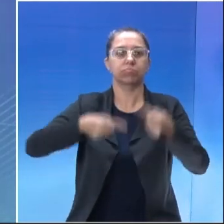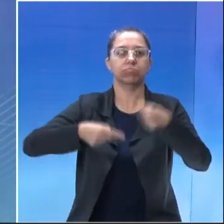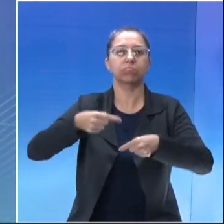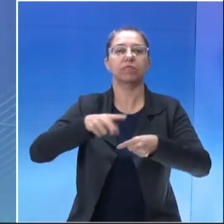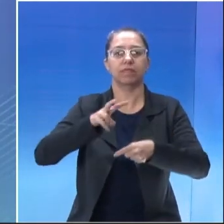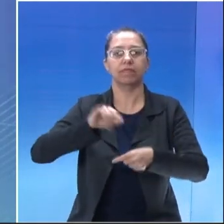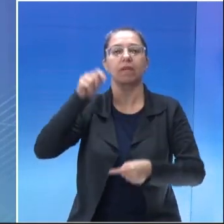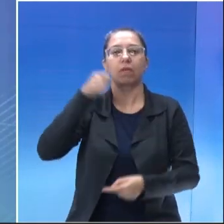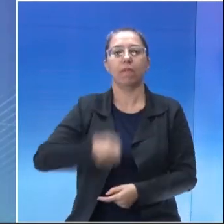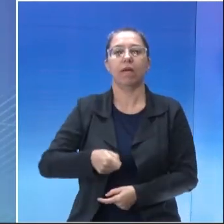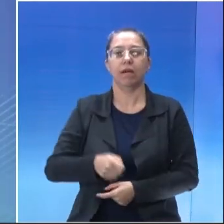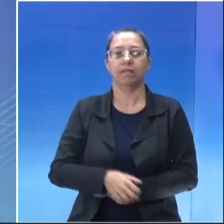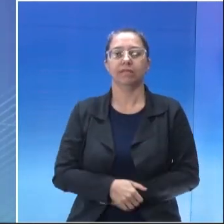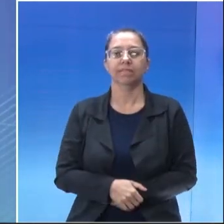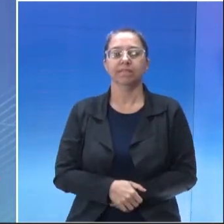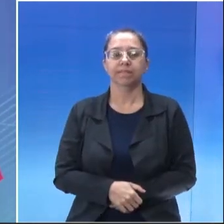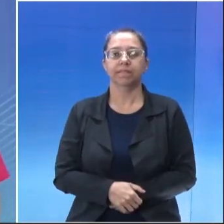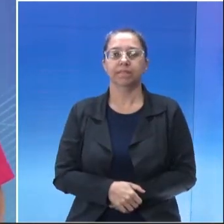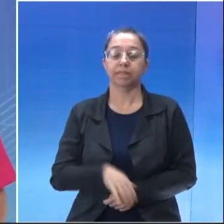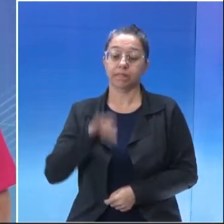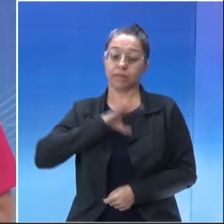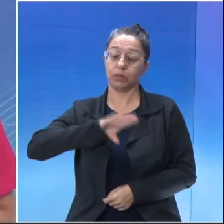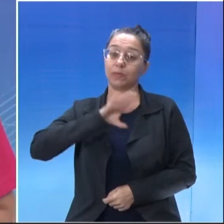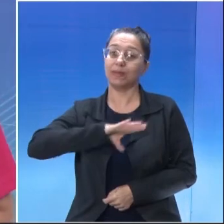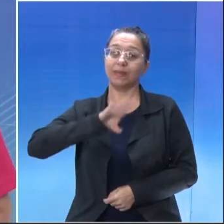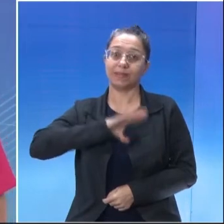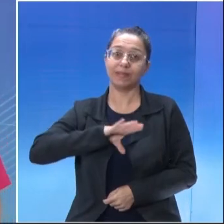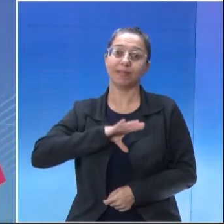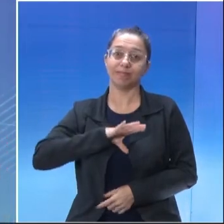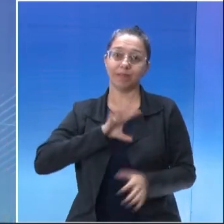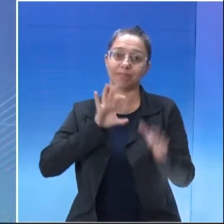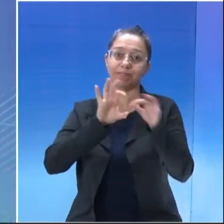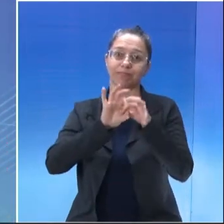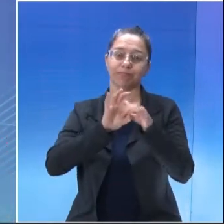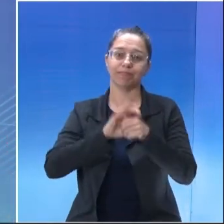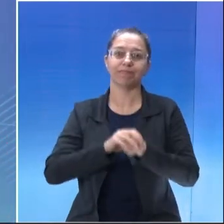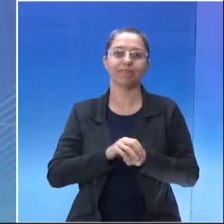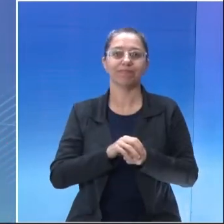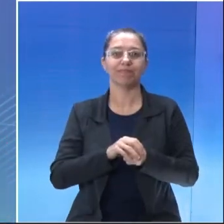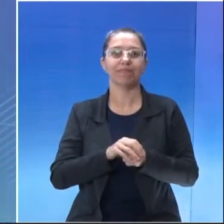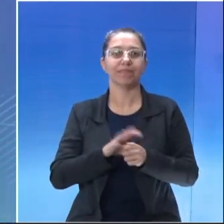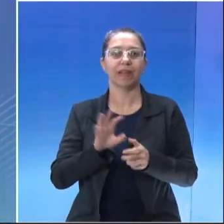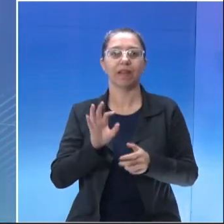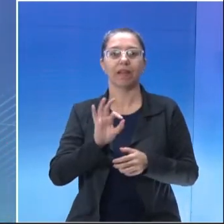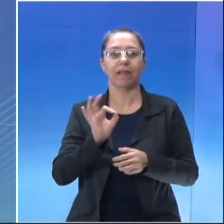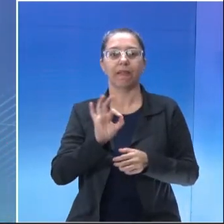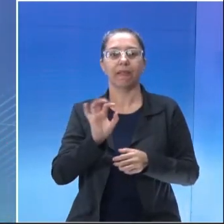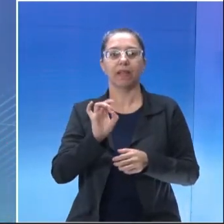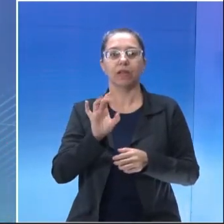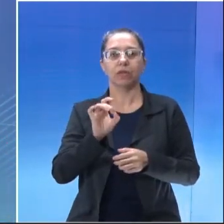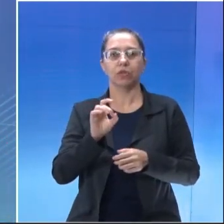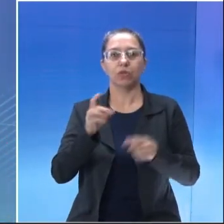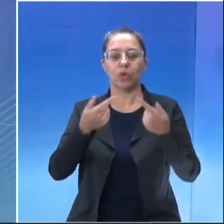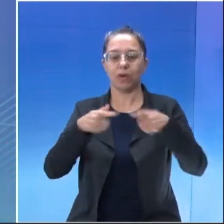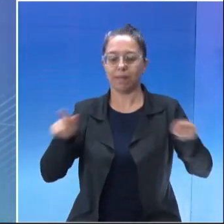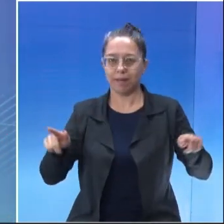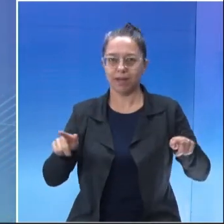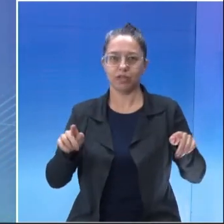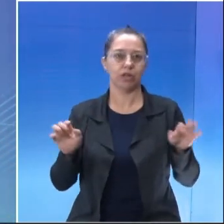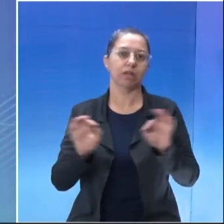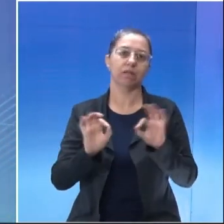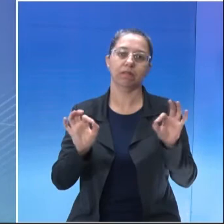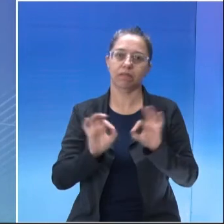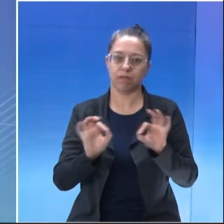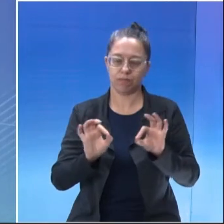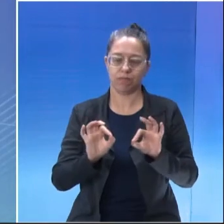Né? E em língua portuguesa, né, gente? Às vezes a gente pensava assim, em língua portuguesa é cobrar só a gramática, só a interpretação de texto ali e